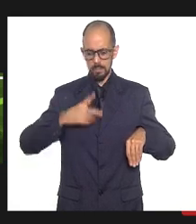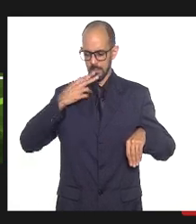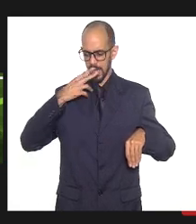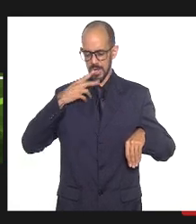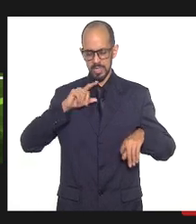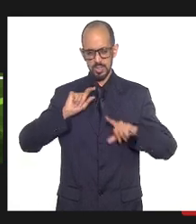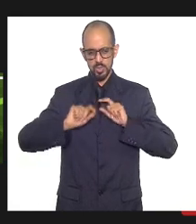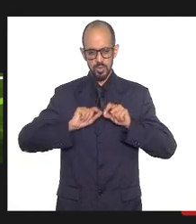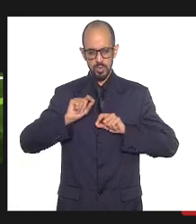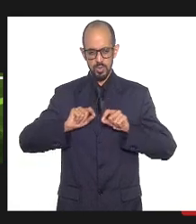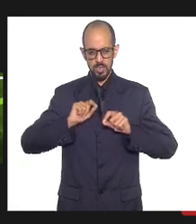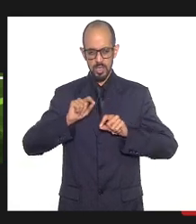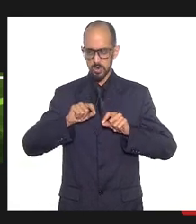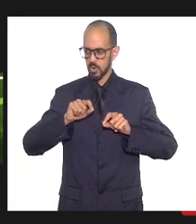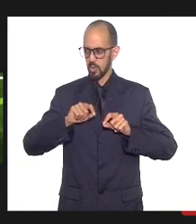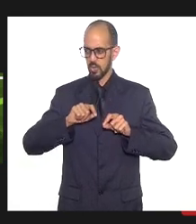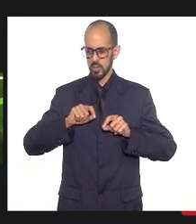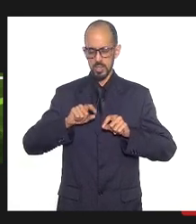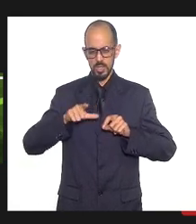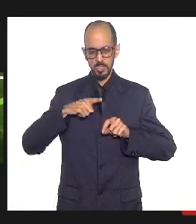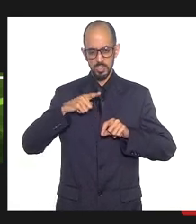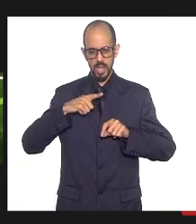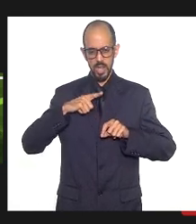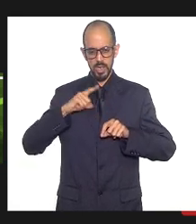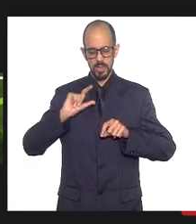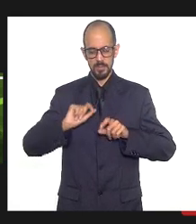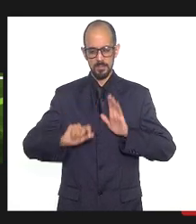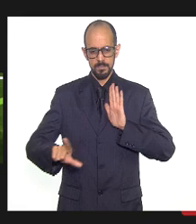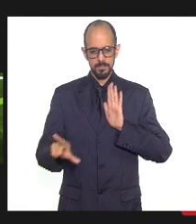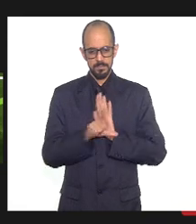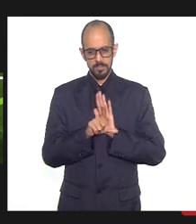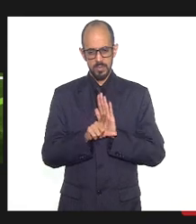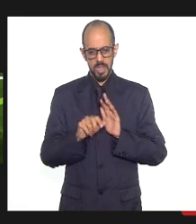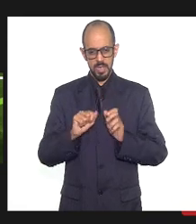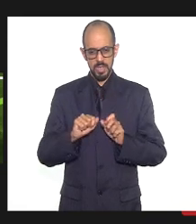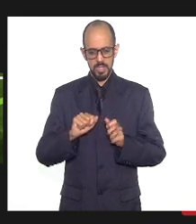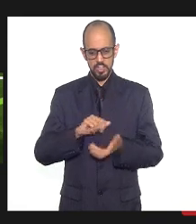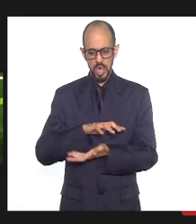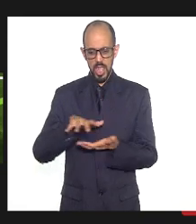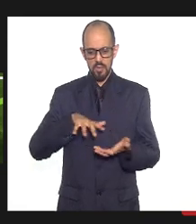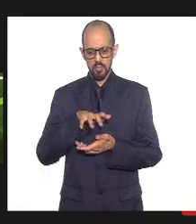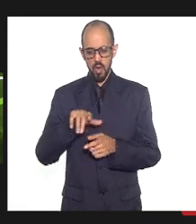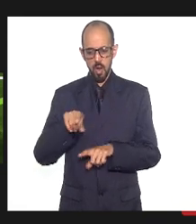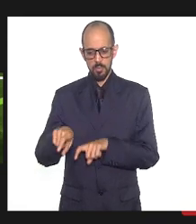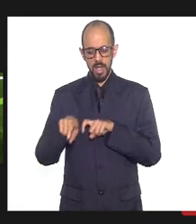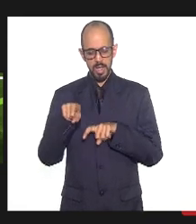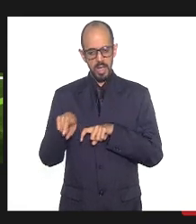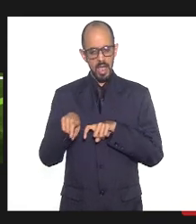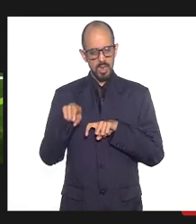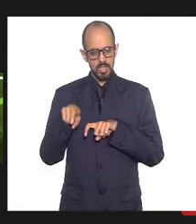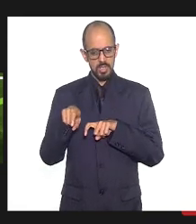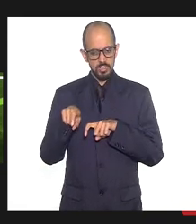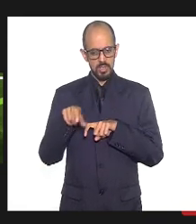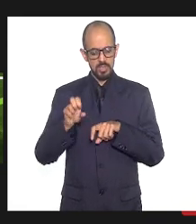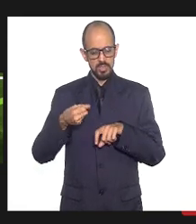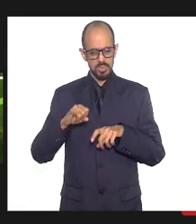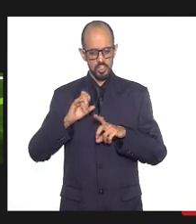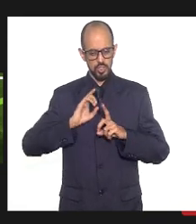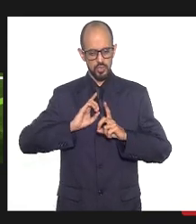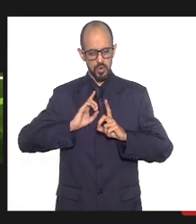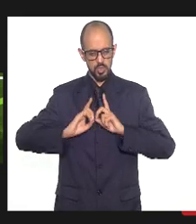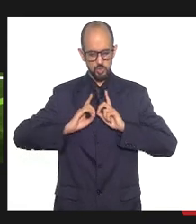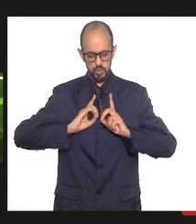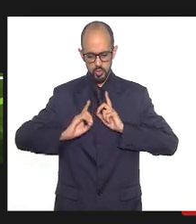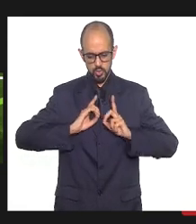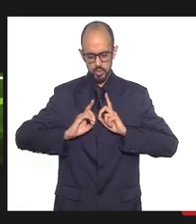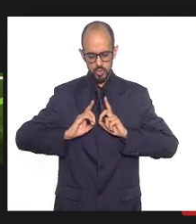que prevê a lei de reforma agrária. Enfim, então, se a gente for debater o projeto